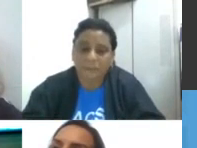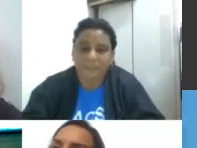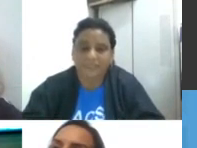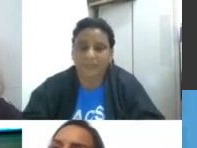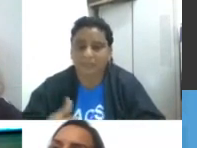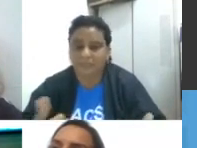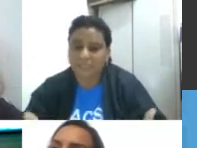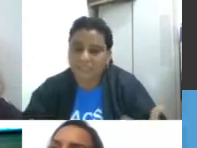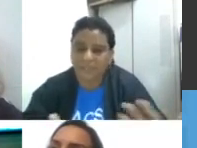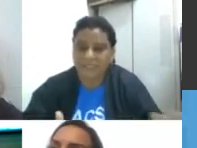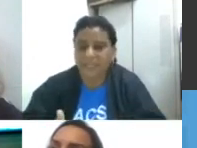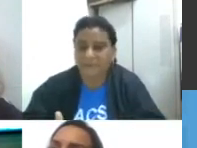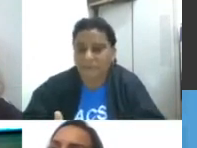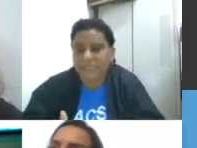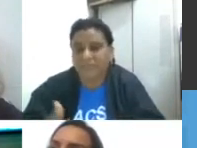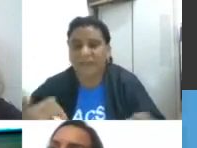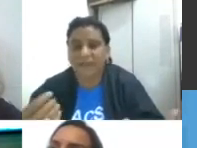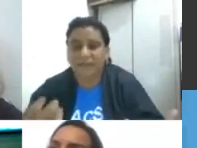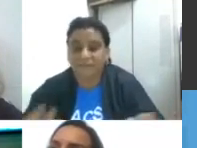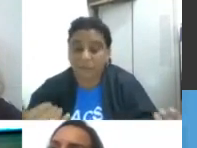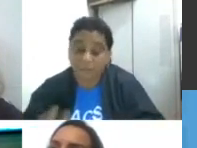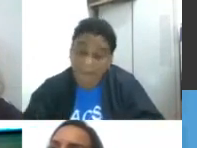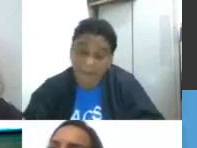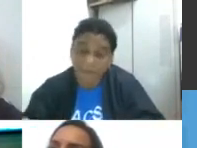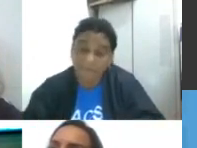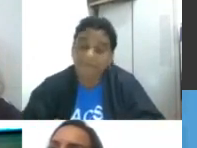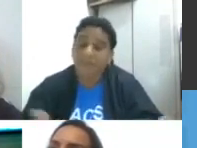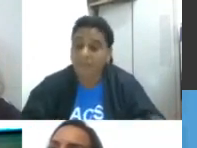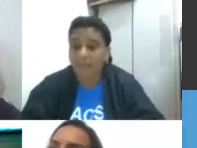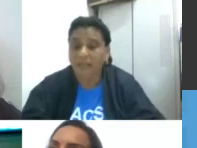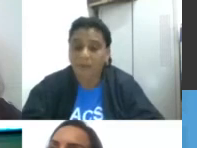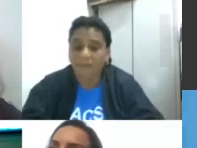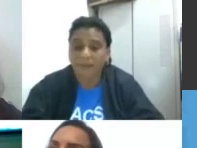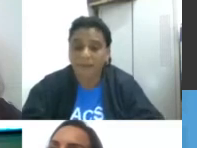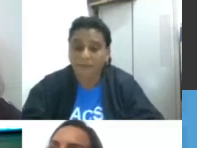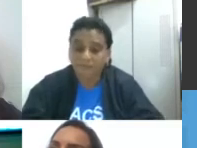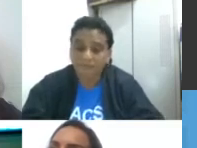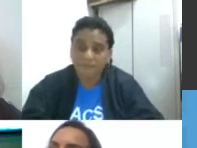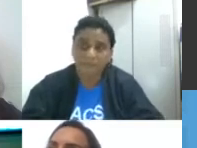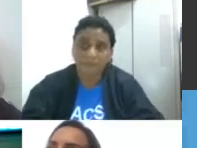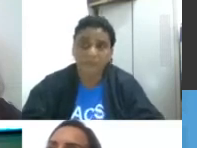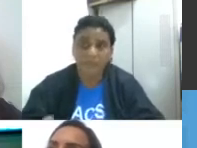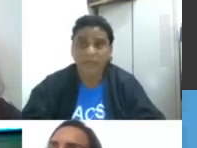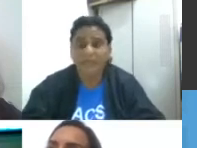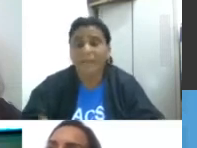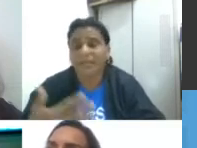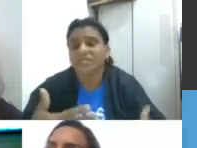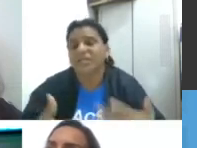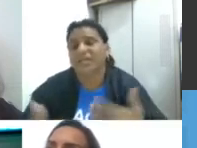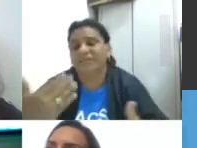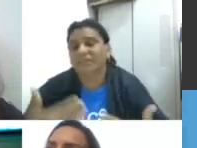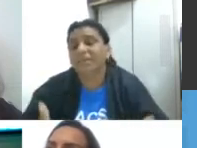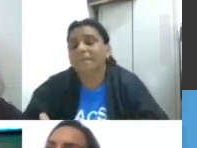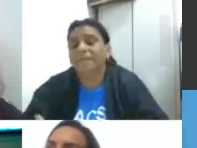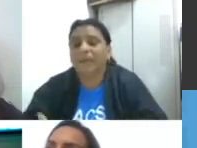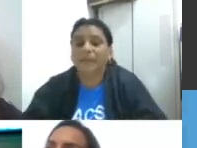daquele paciente o paciente abraçava o paciente falava muito perto e ela acabou pegando e aí a máscara